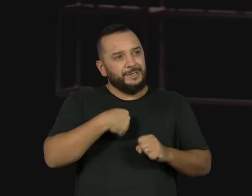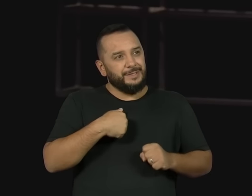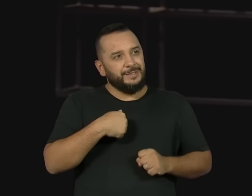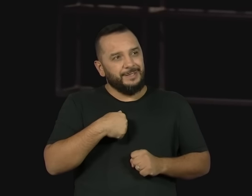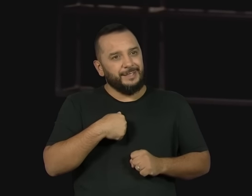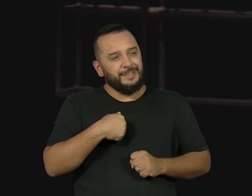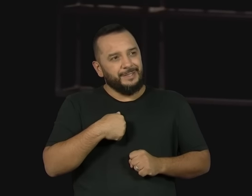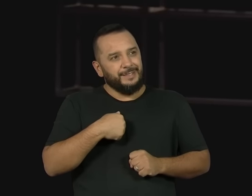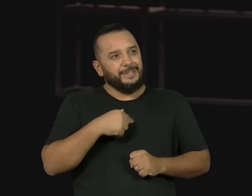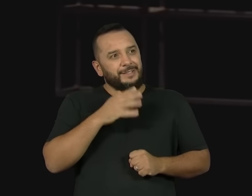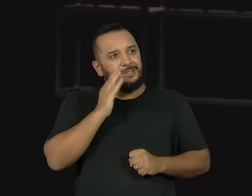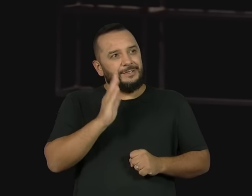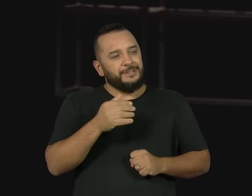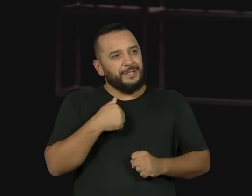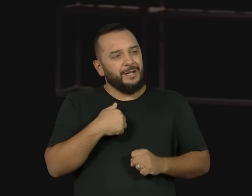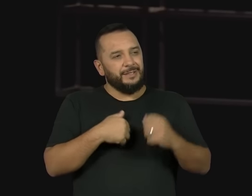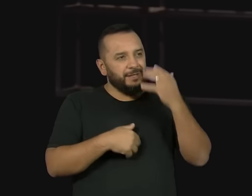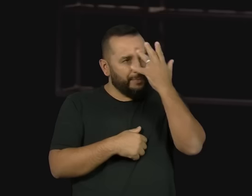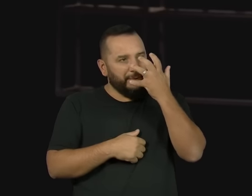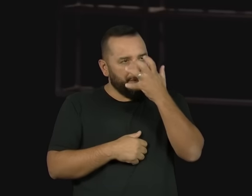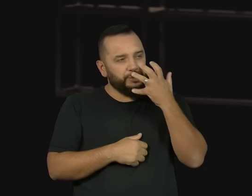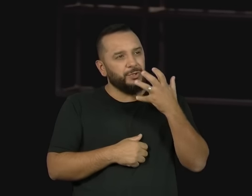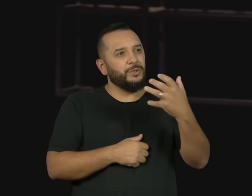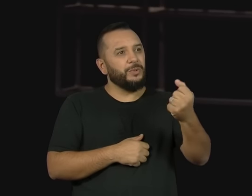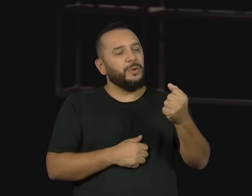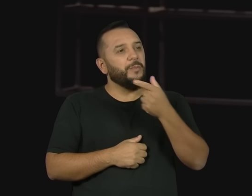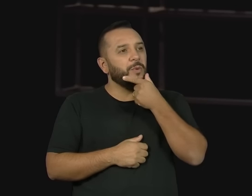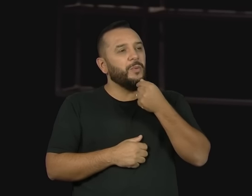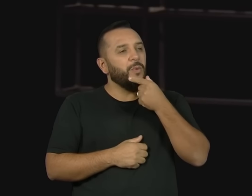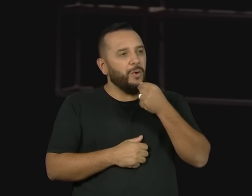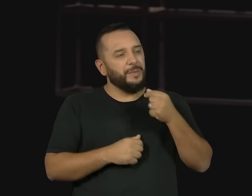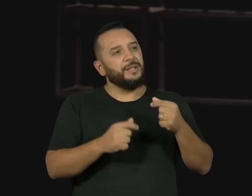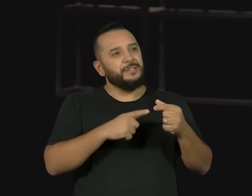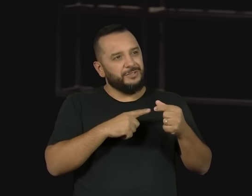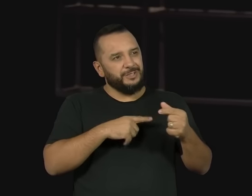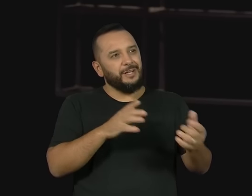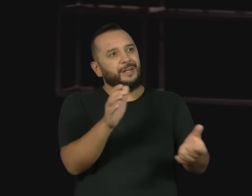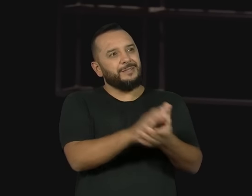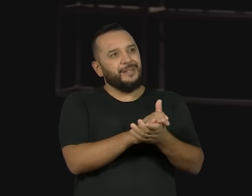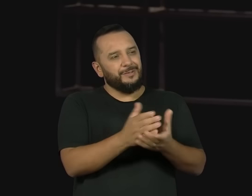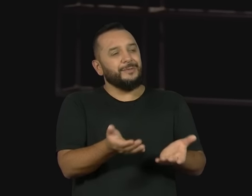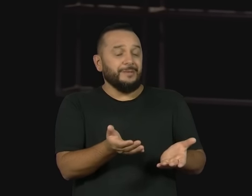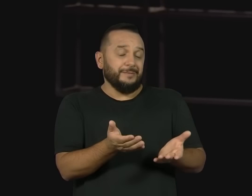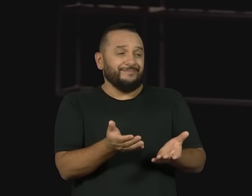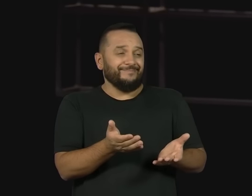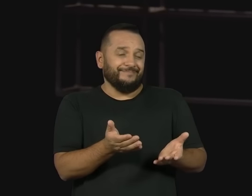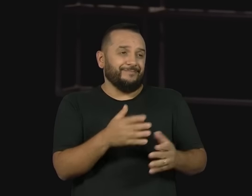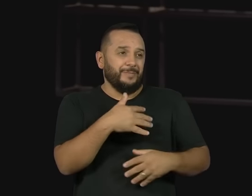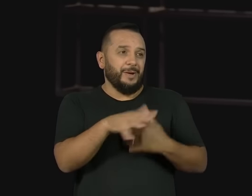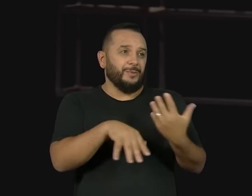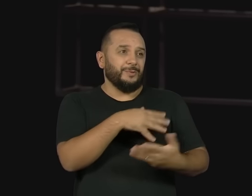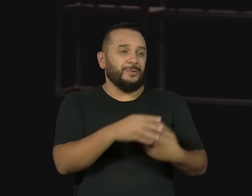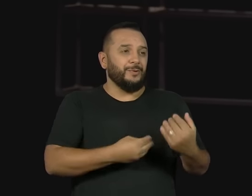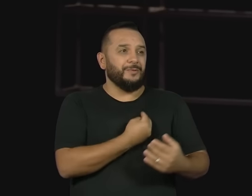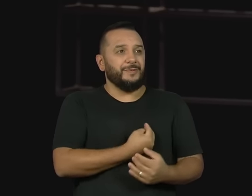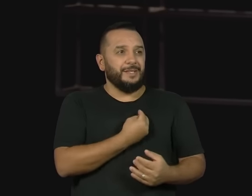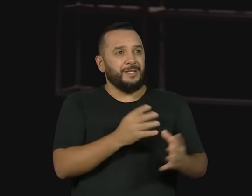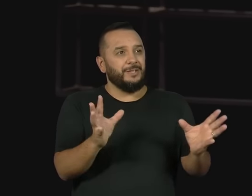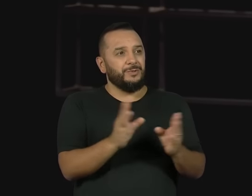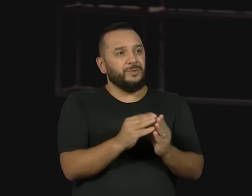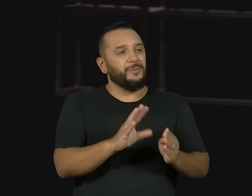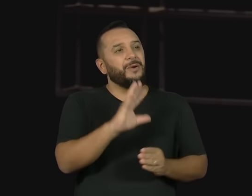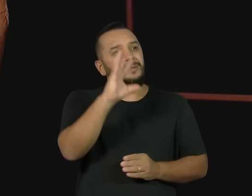por um homem comprometido. Isso bagunça toda a sua vida. Resume pra gente um pouquinho o que aconteceu e as consequências